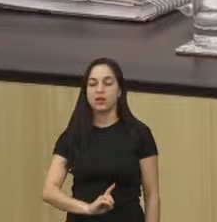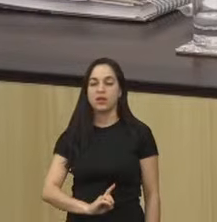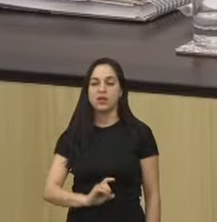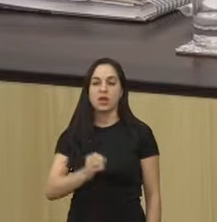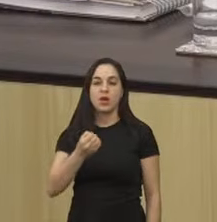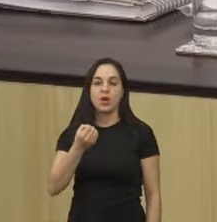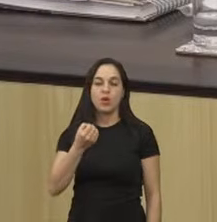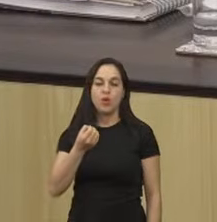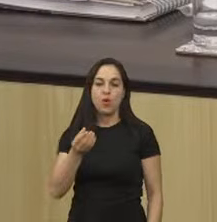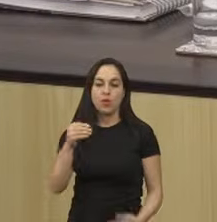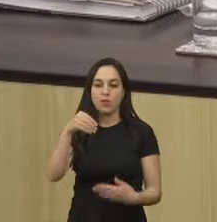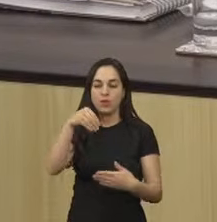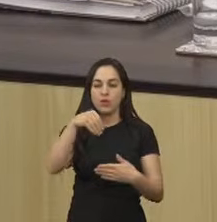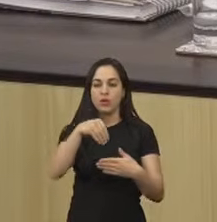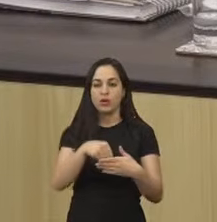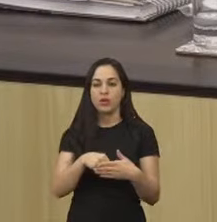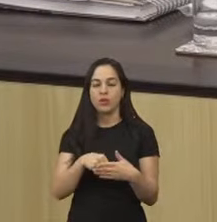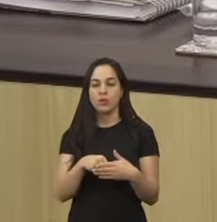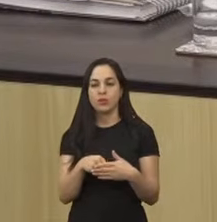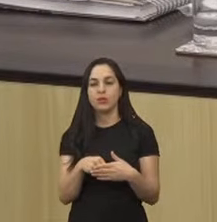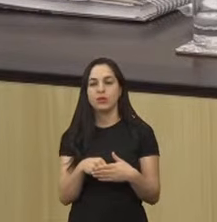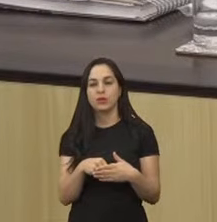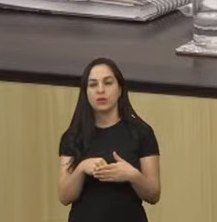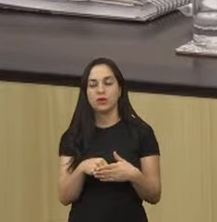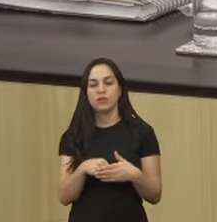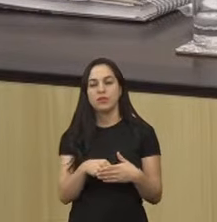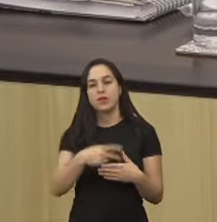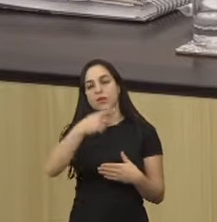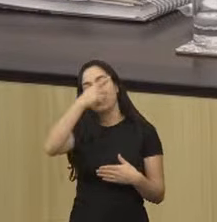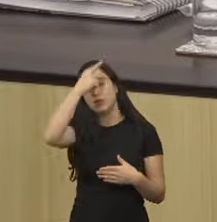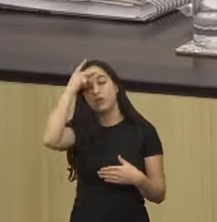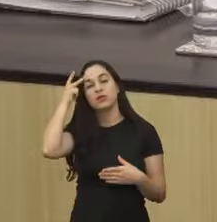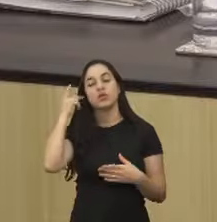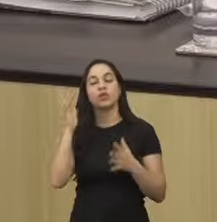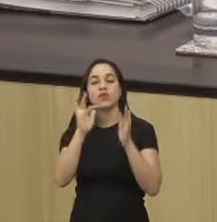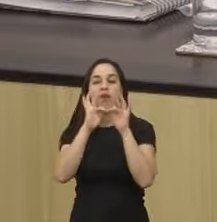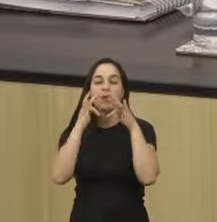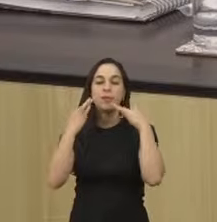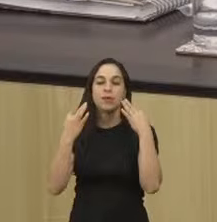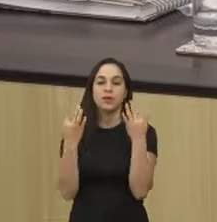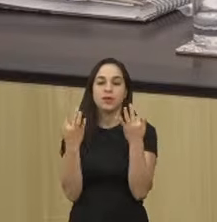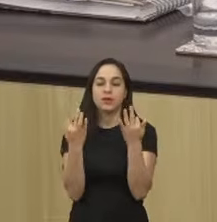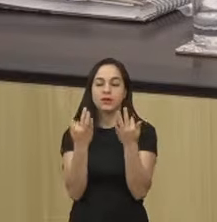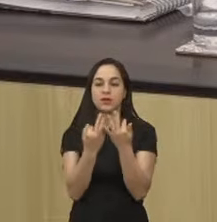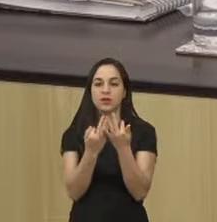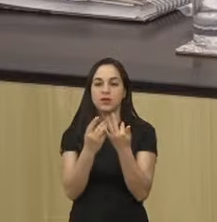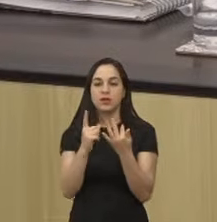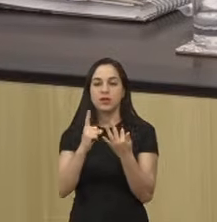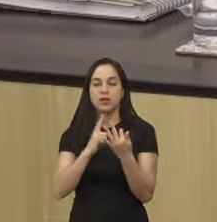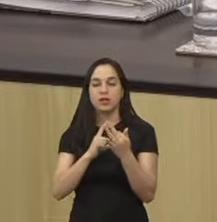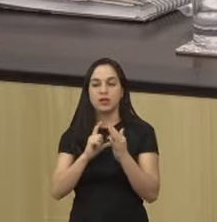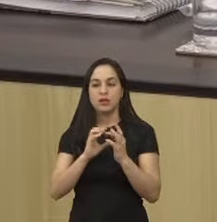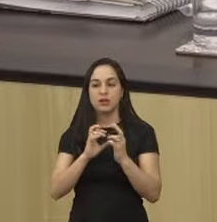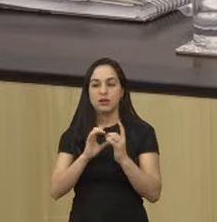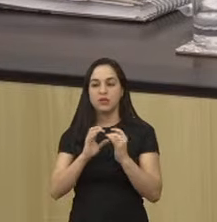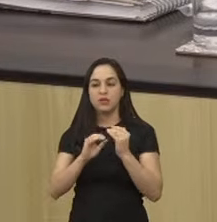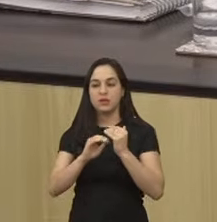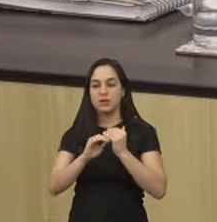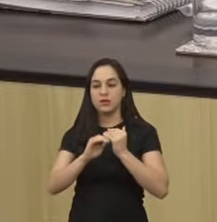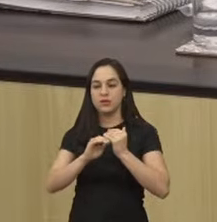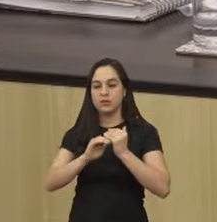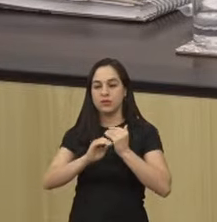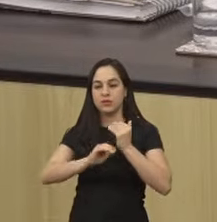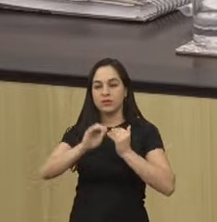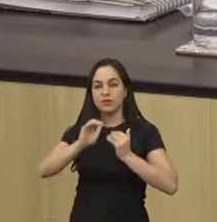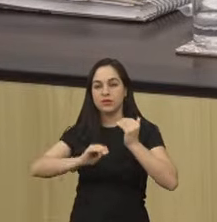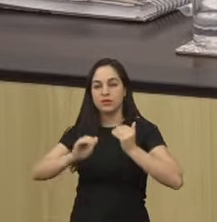expressamente os membros familiares que tenham pessoas com neurodivergência. Câmara Municipal,